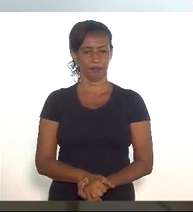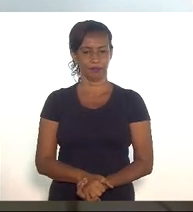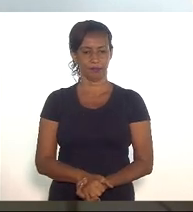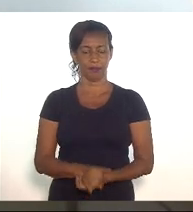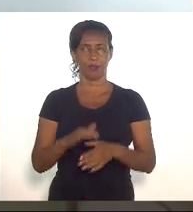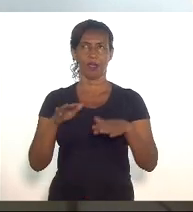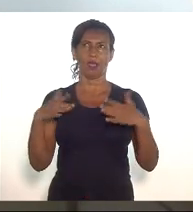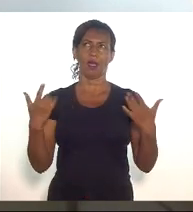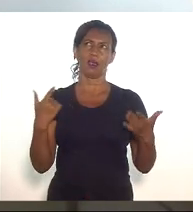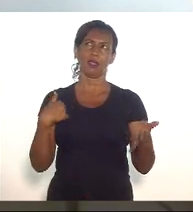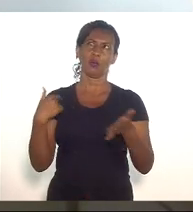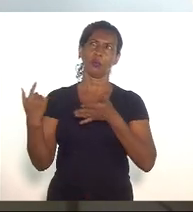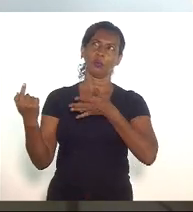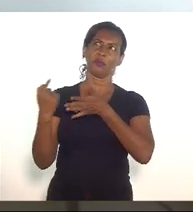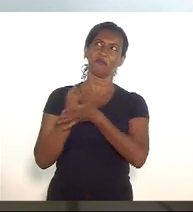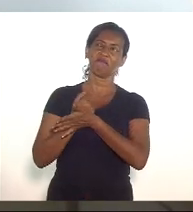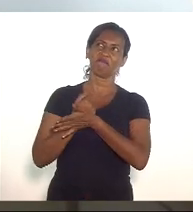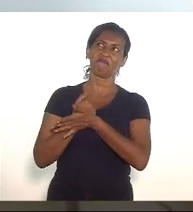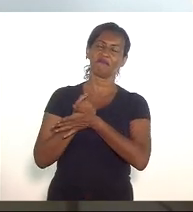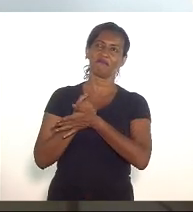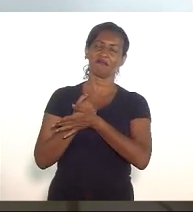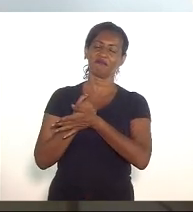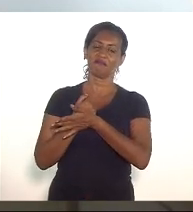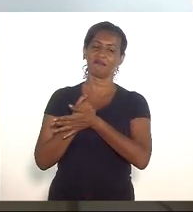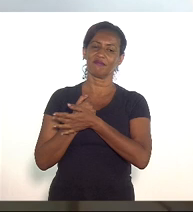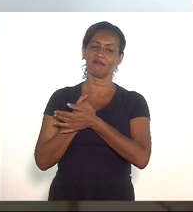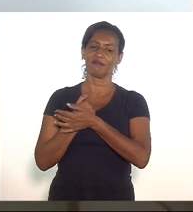Aí eu me pergunto,